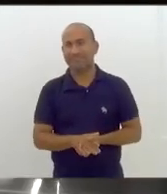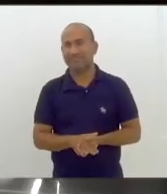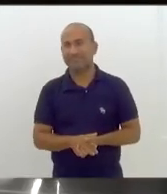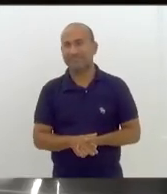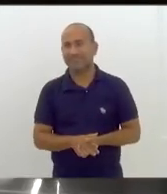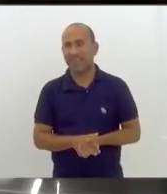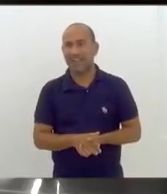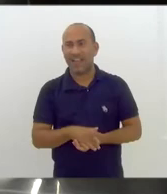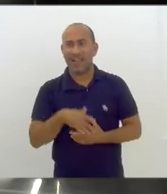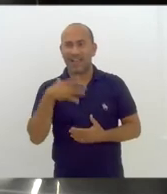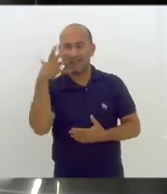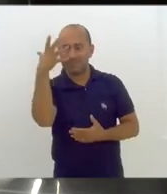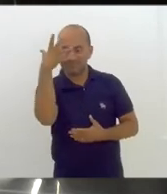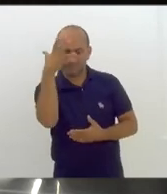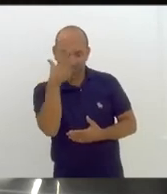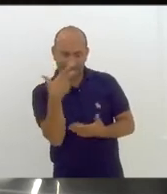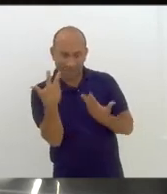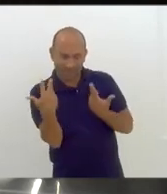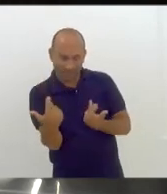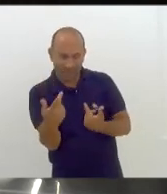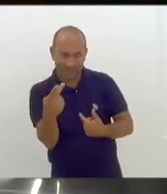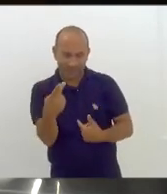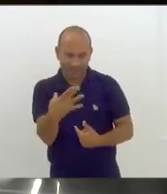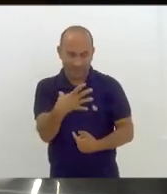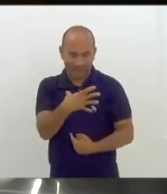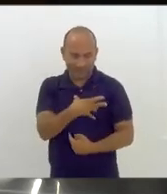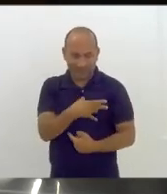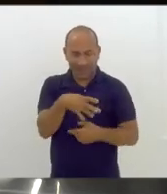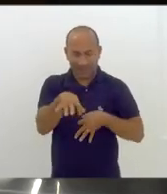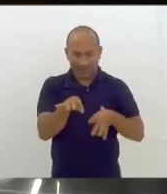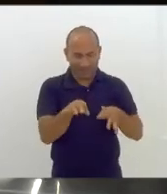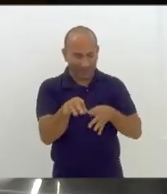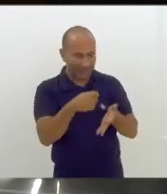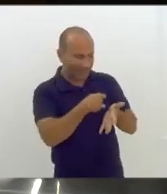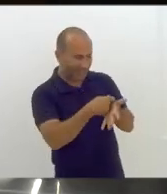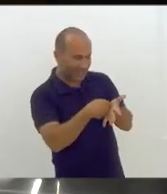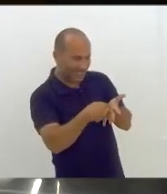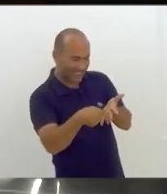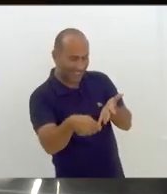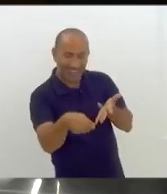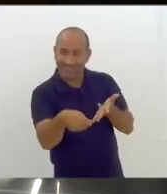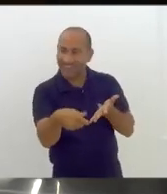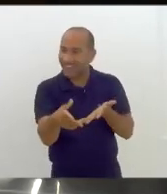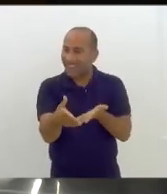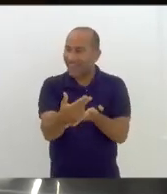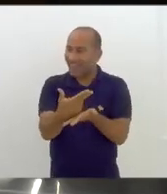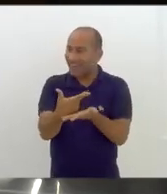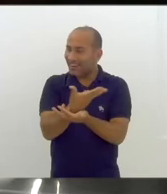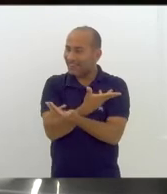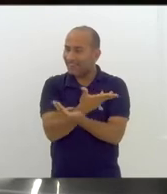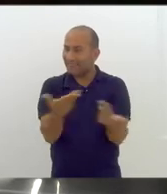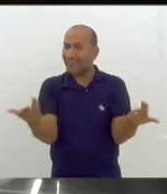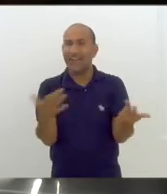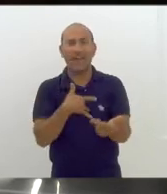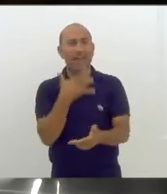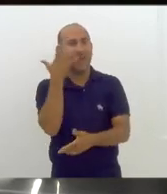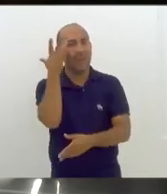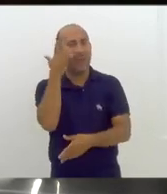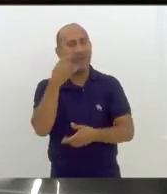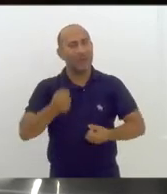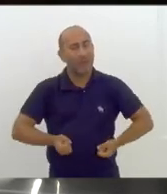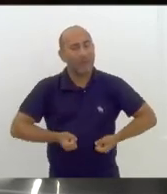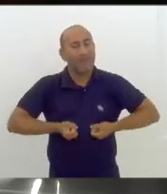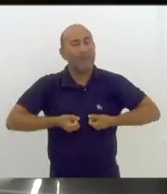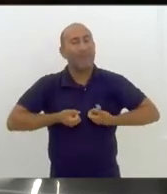tão lindamente como a sua filha, produz e escreve arte, eu acho que é através de um poema